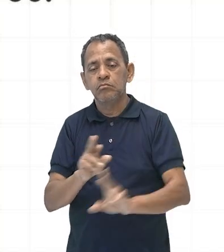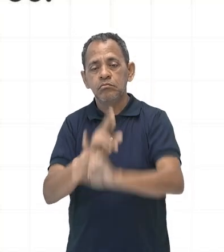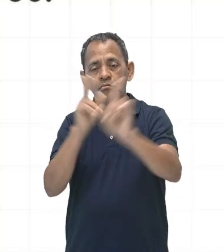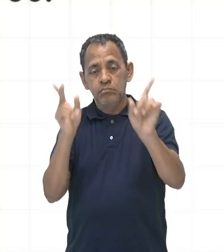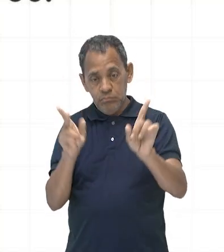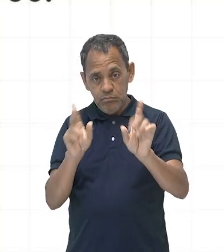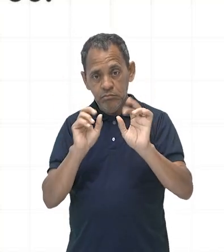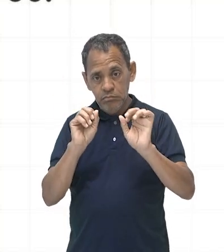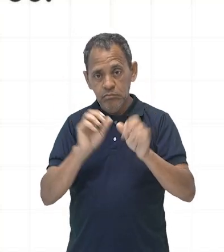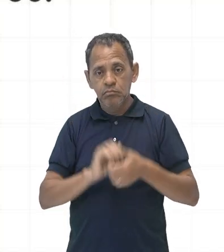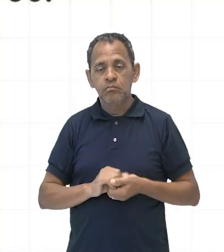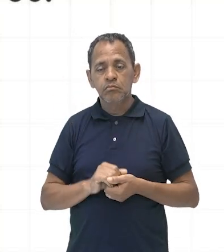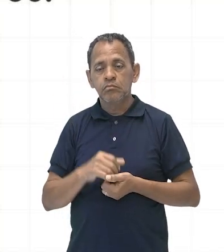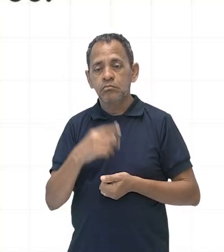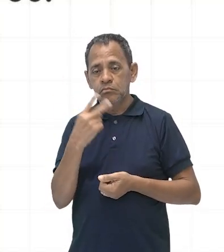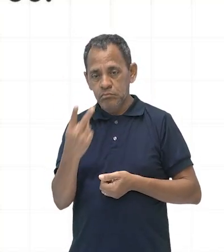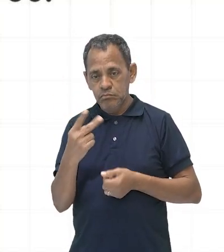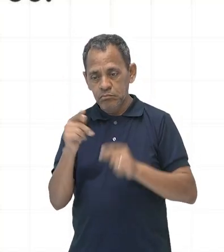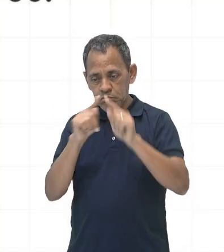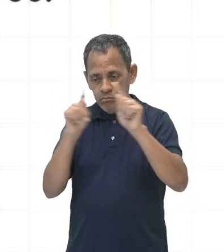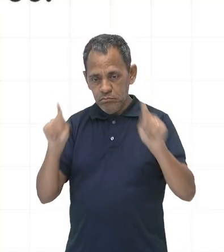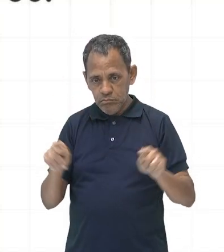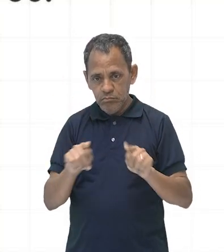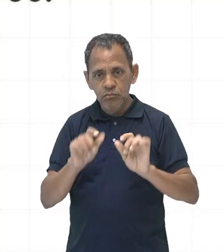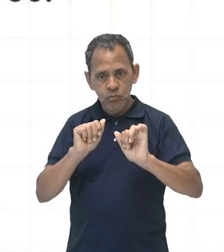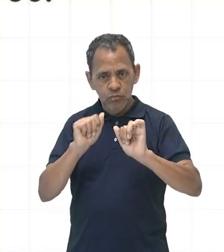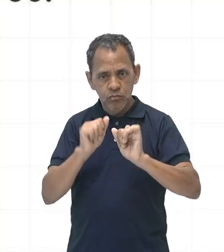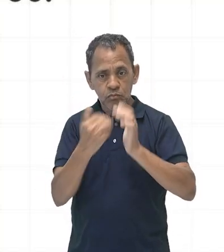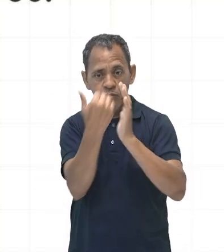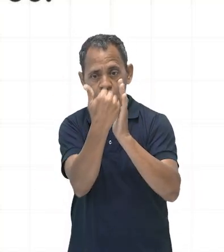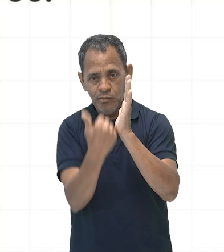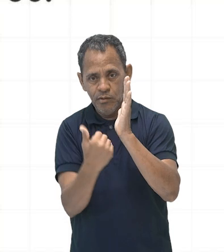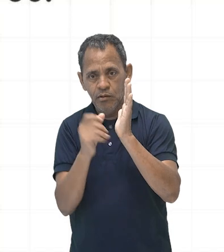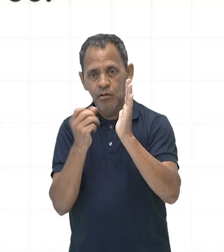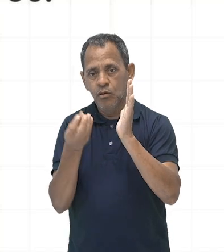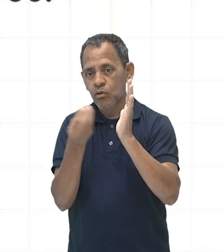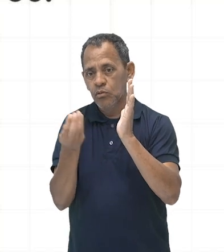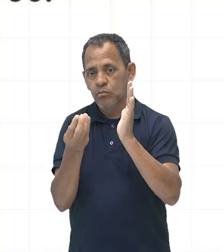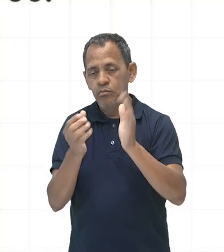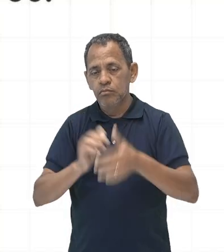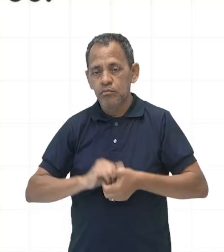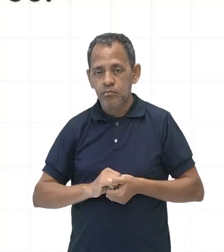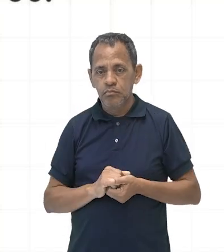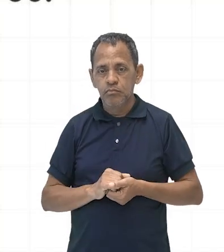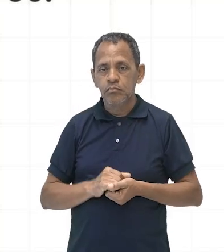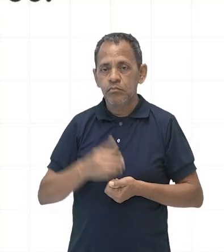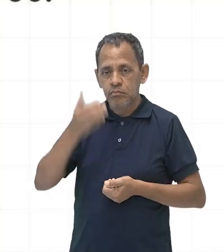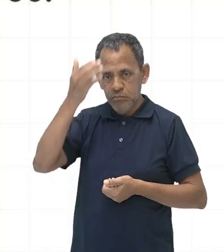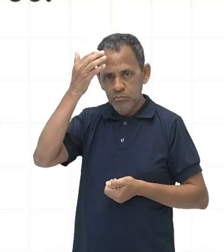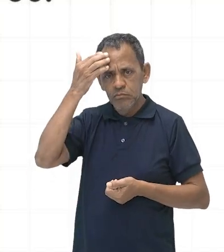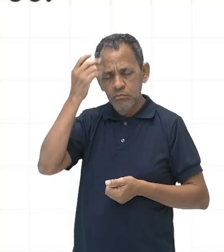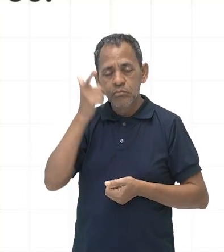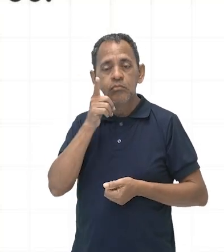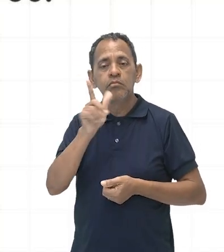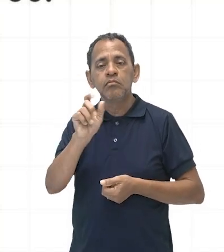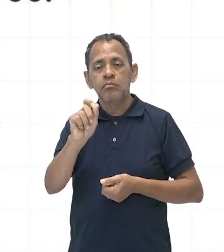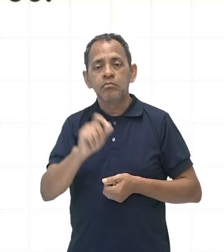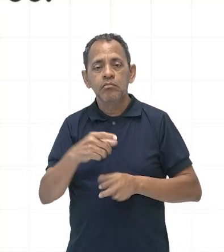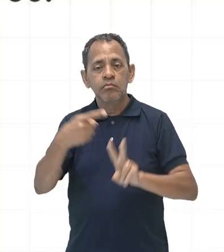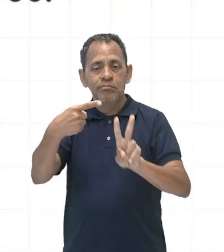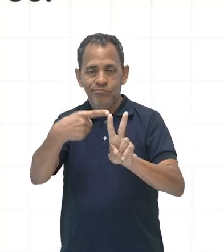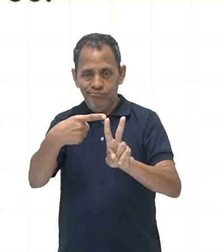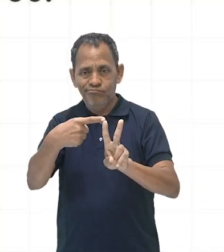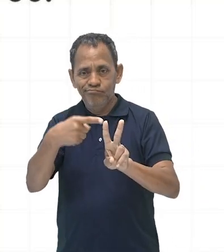certo? Eu posso fatorar esse polinômio. Como? Porque eu sei que, ó, eu consigo tirar a raiz quadrada